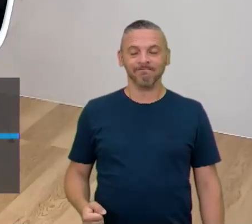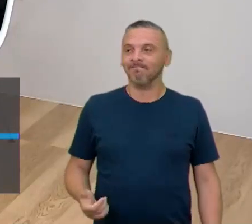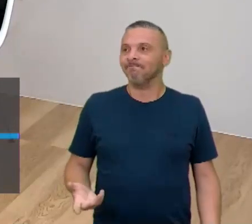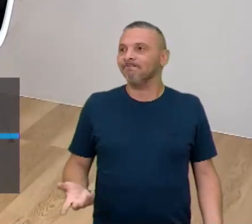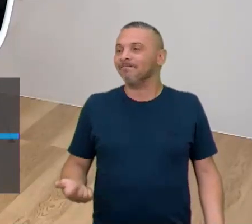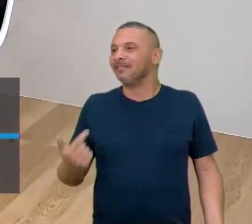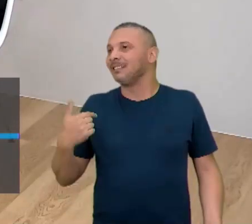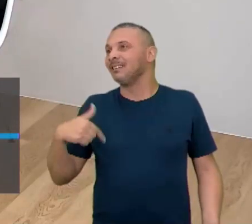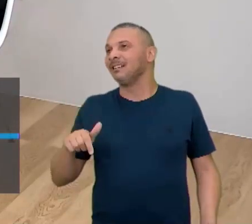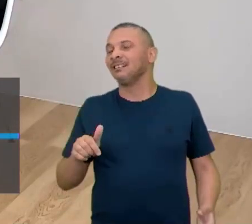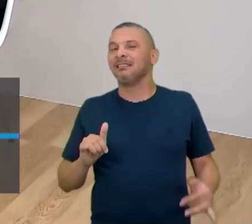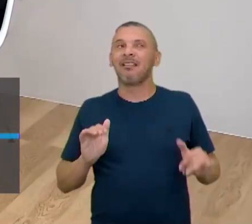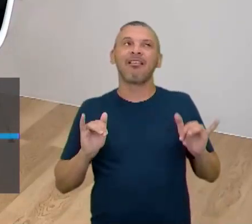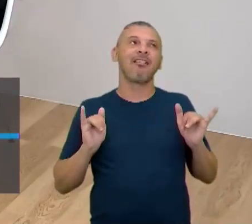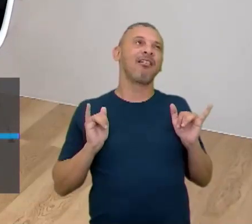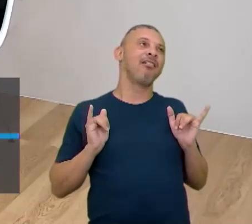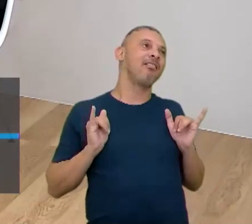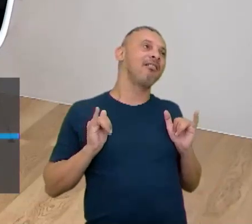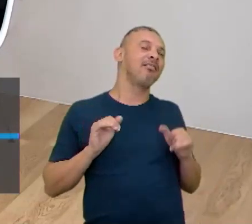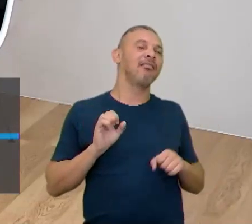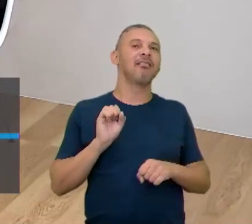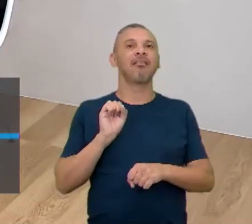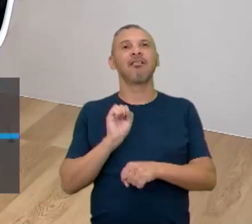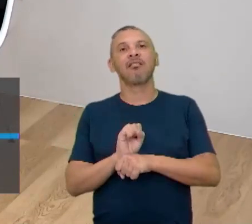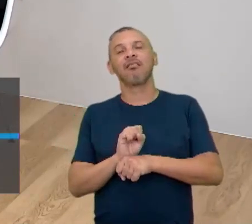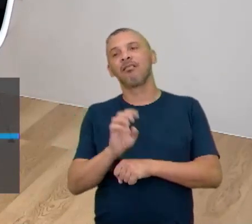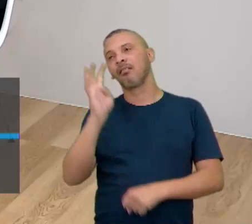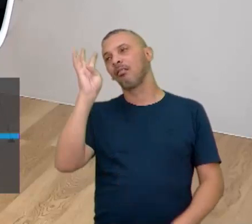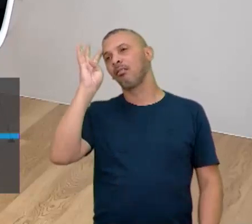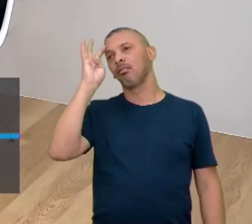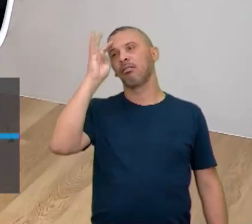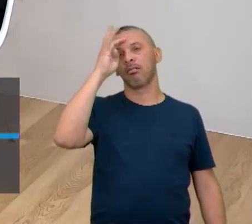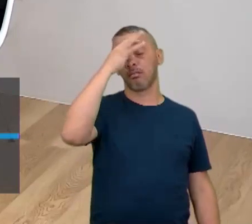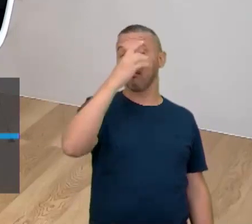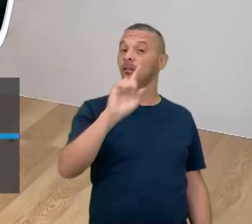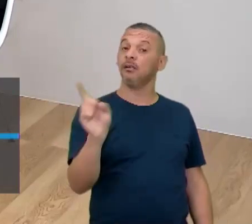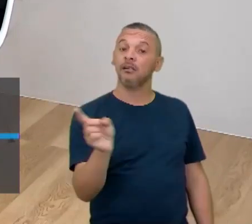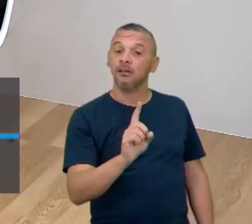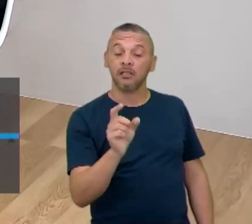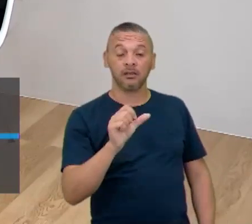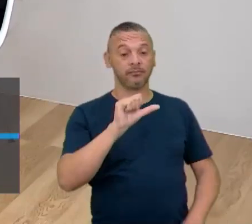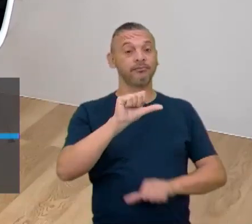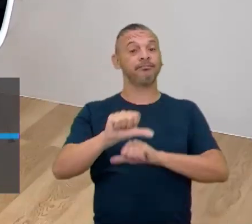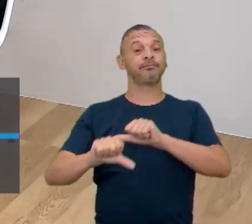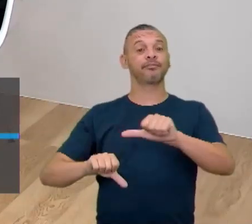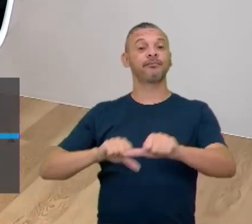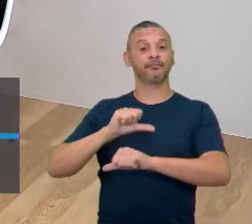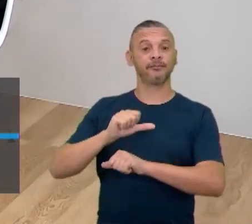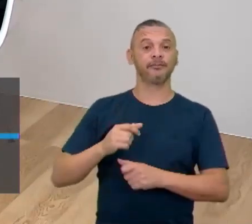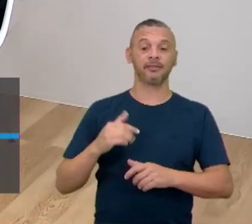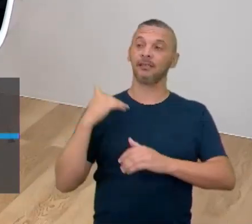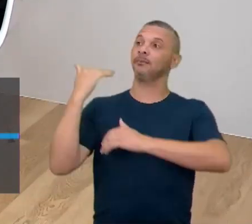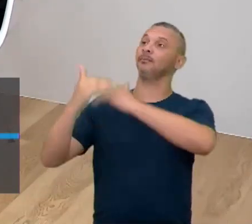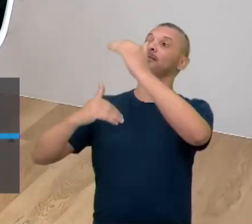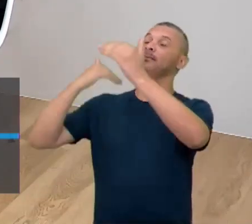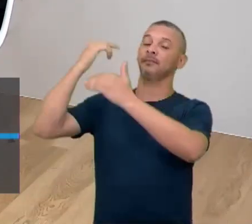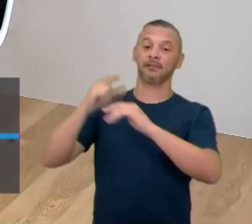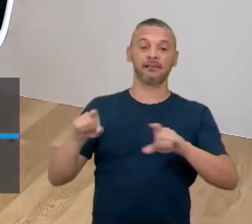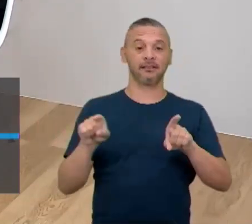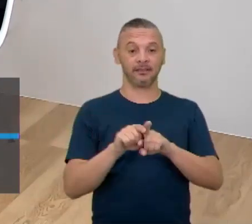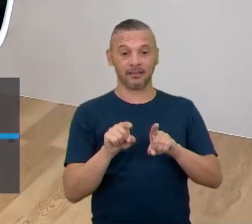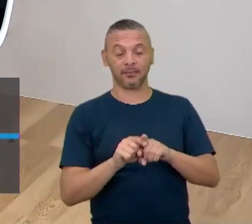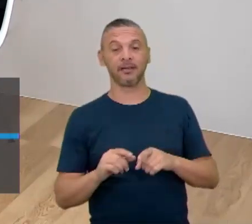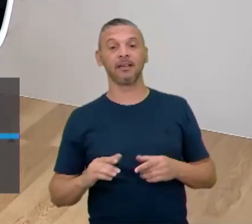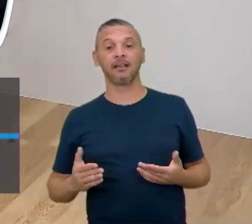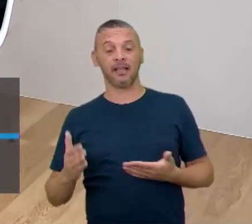fique estanque no tempo. É claro que, evidentemente, há momentos de evolução e progresso, há